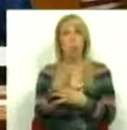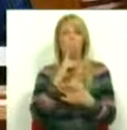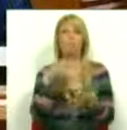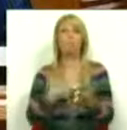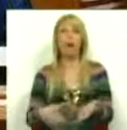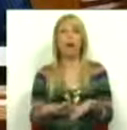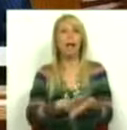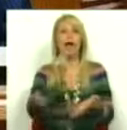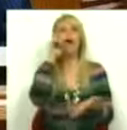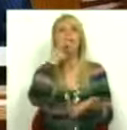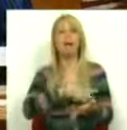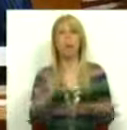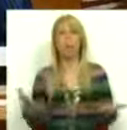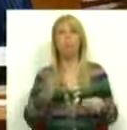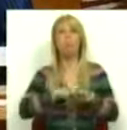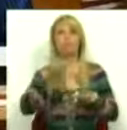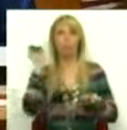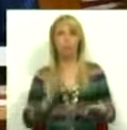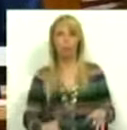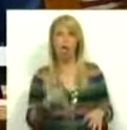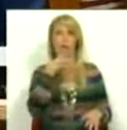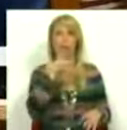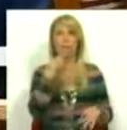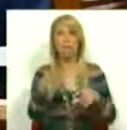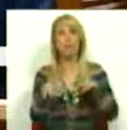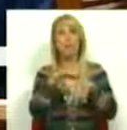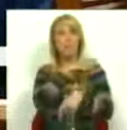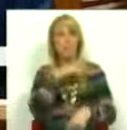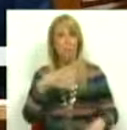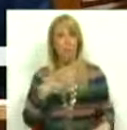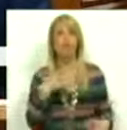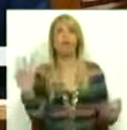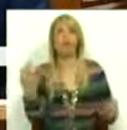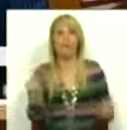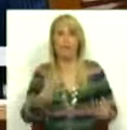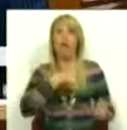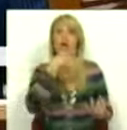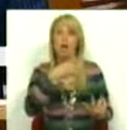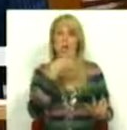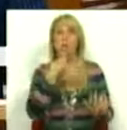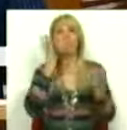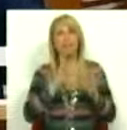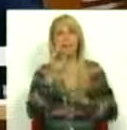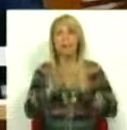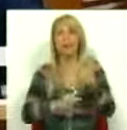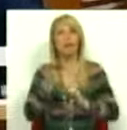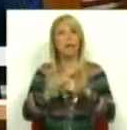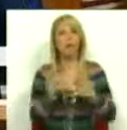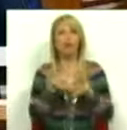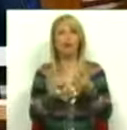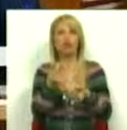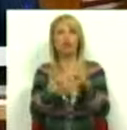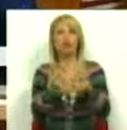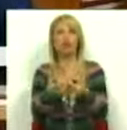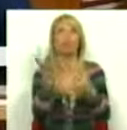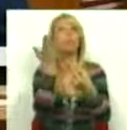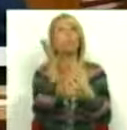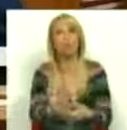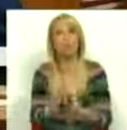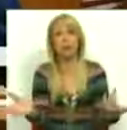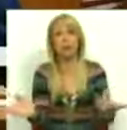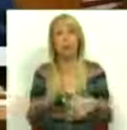aqueles que, por razões clínicas devidamente justificadas, recorrem a tratamentos continuados e que perduram, por exemplo, os doentes